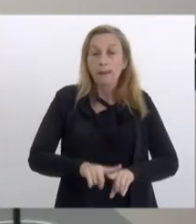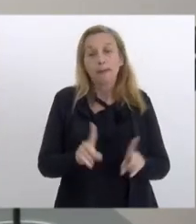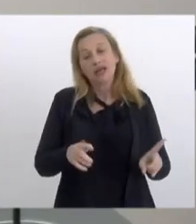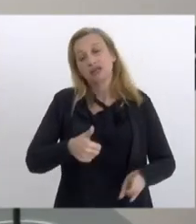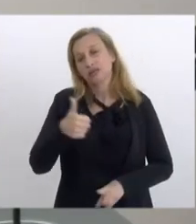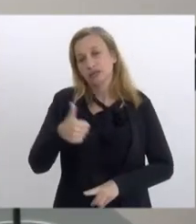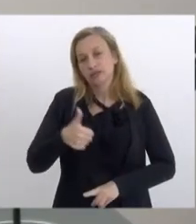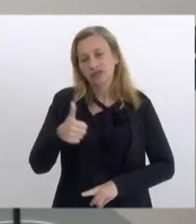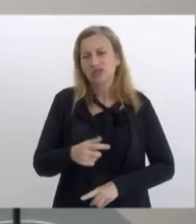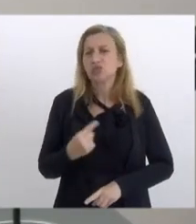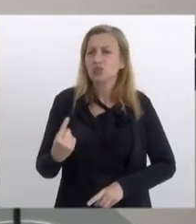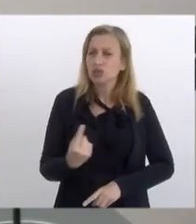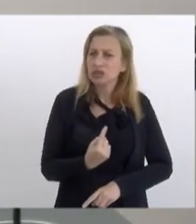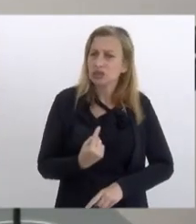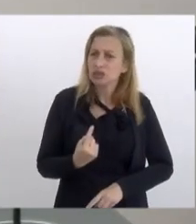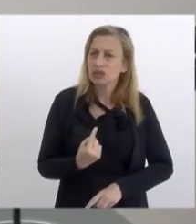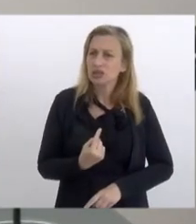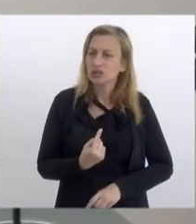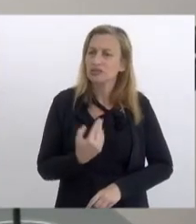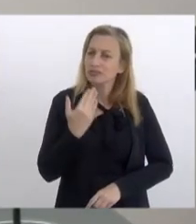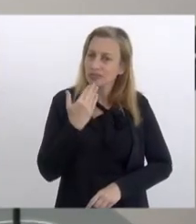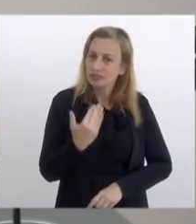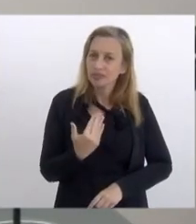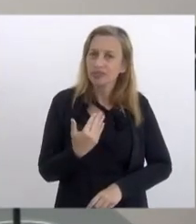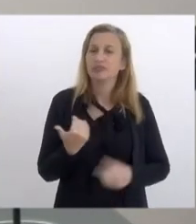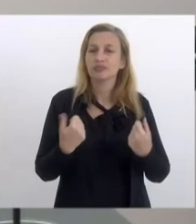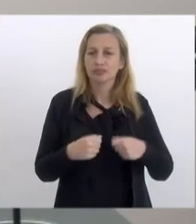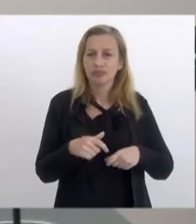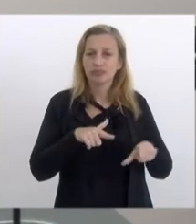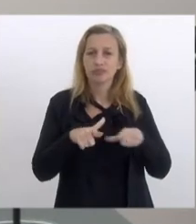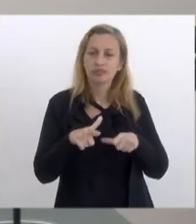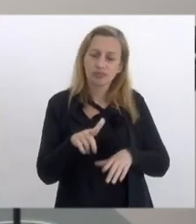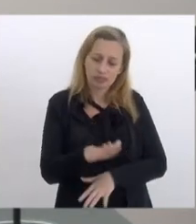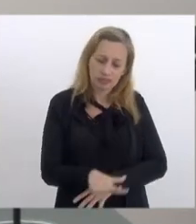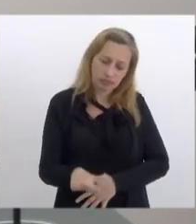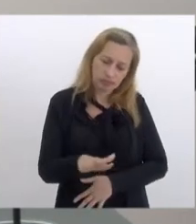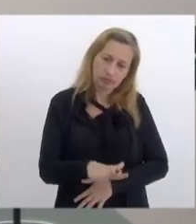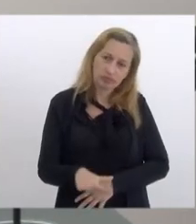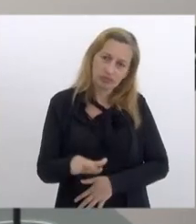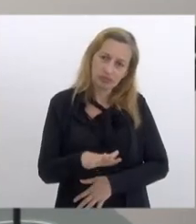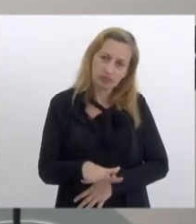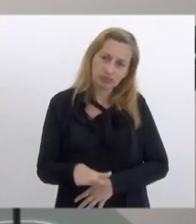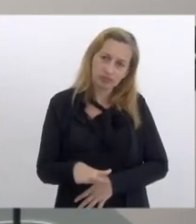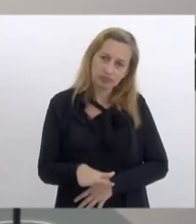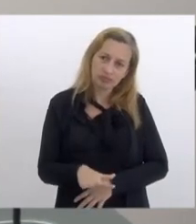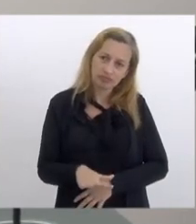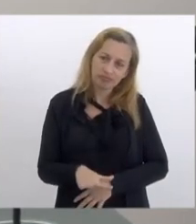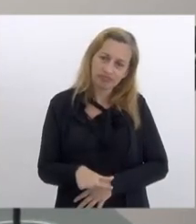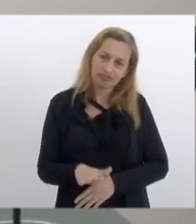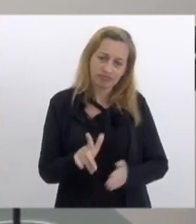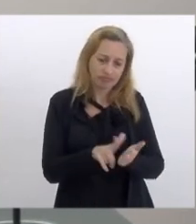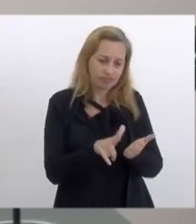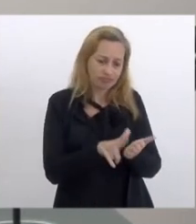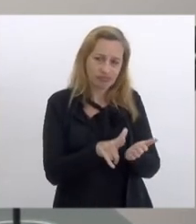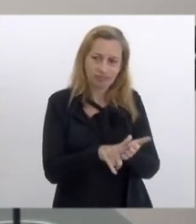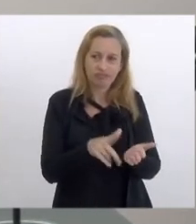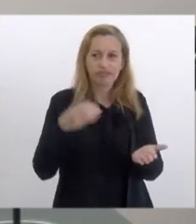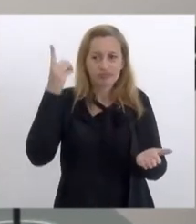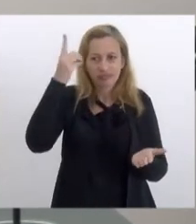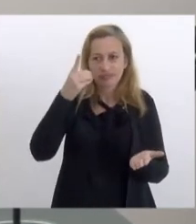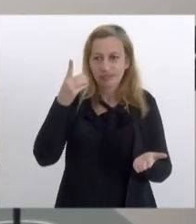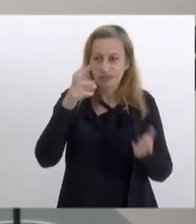primeiramente, a gente pede. Nós temos que trabalhar com as crianças. A criança dá um folhetinho, deputado, com todo